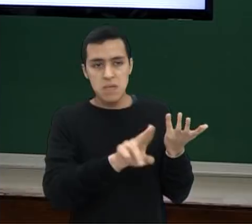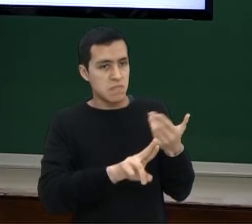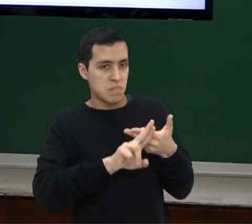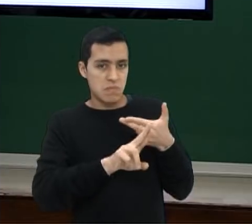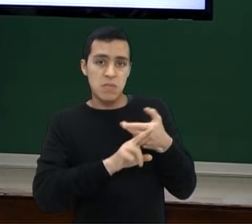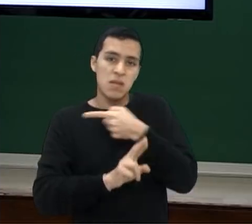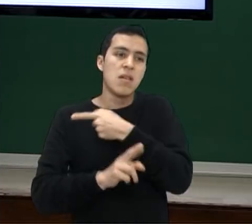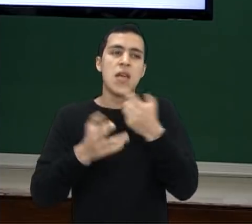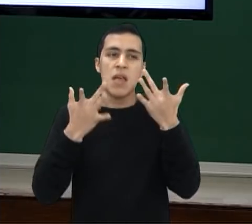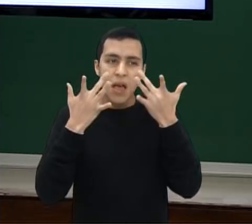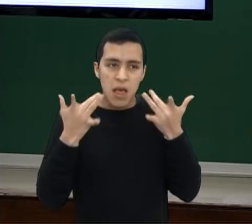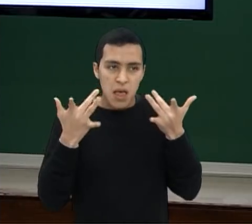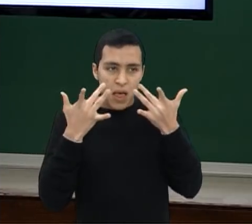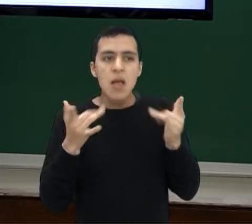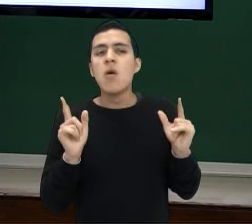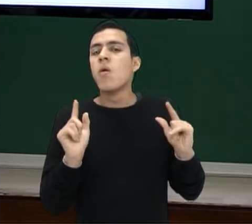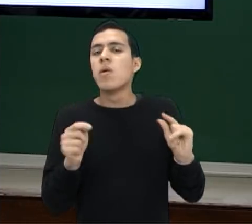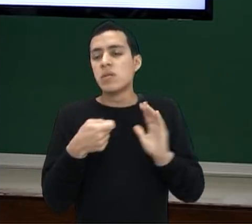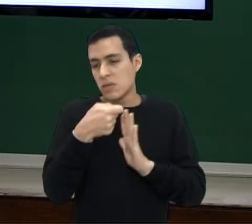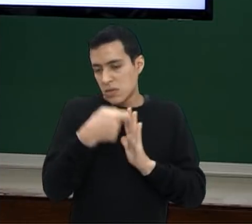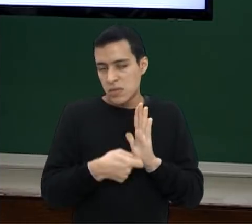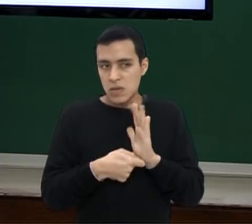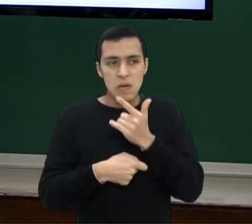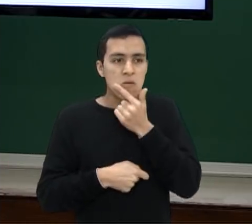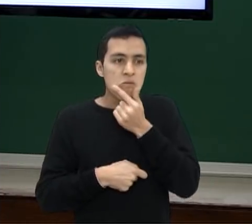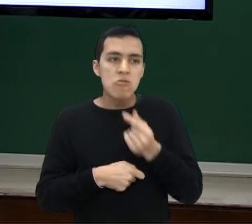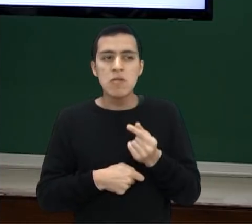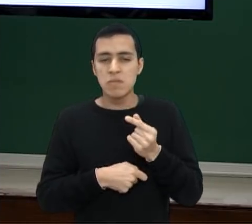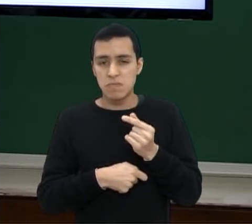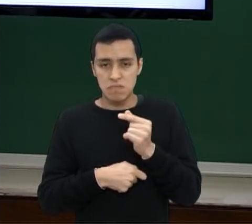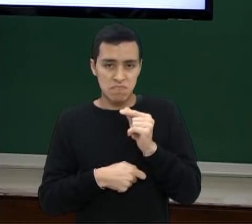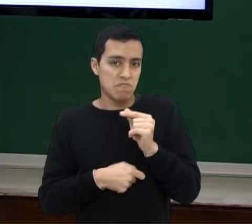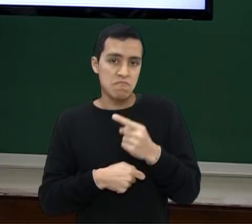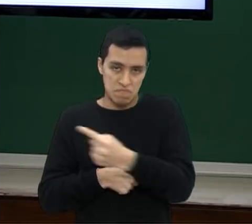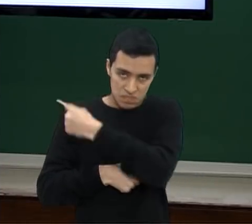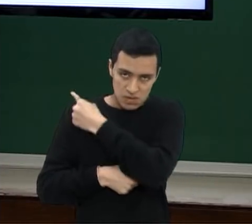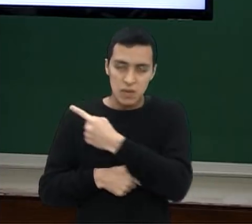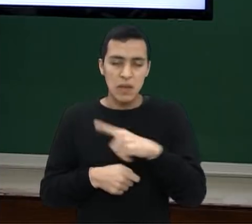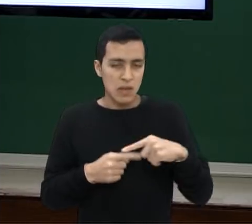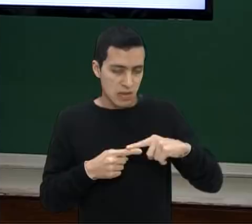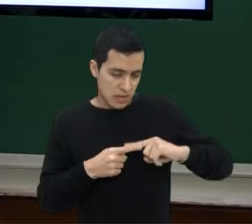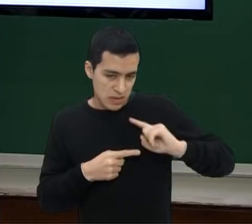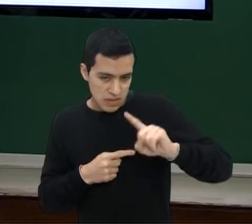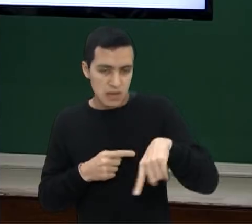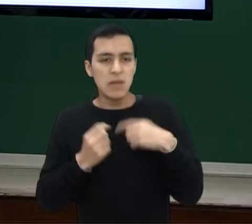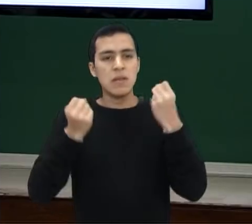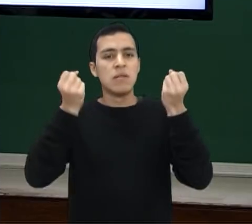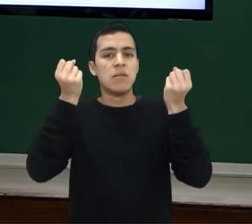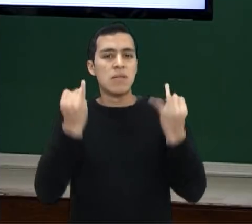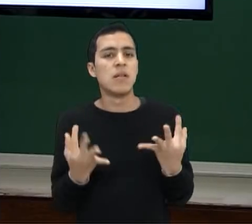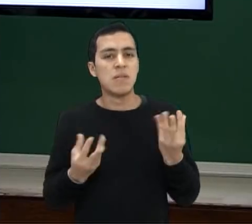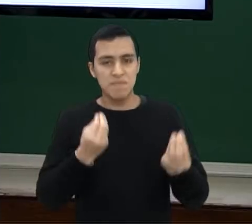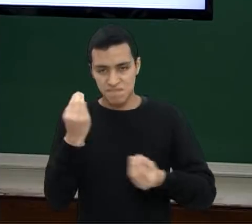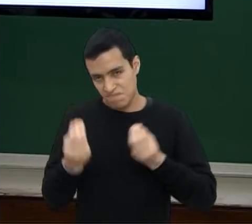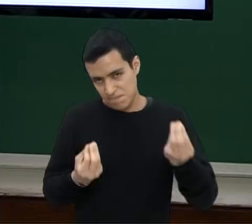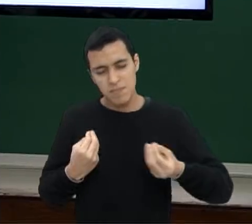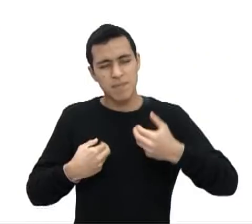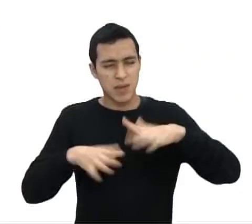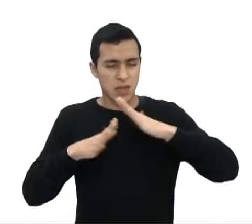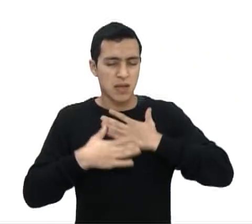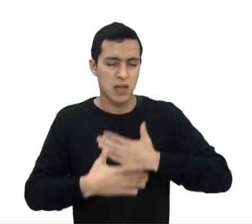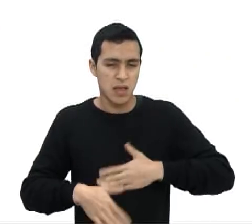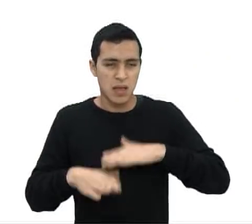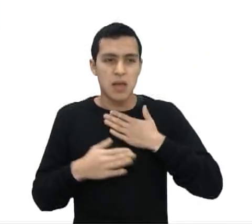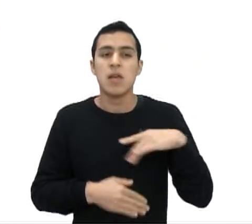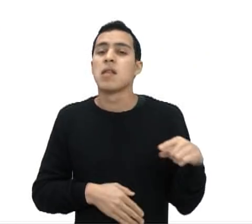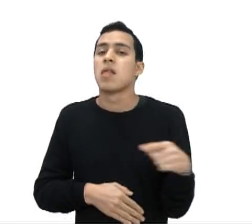é uma peça teatral escrita pelo Gianfrancesco Guarnieri. A gente vai daqui a pouco ver com mais calma. E